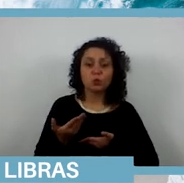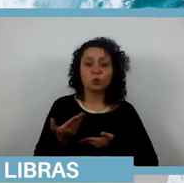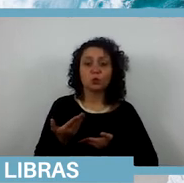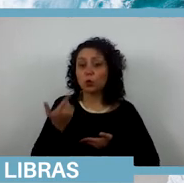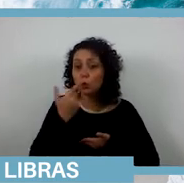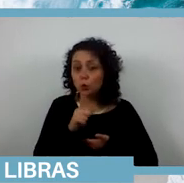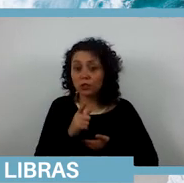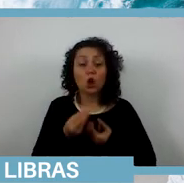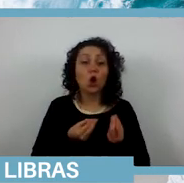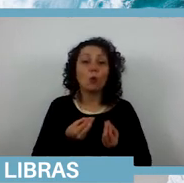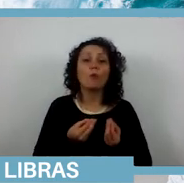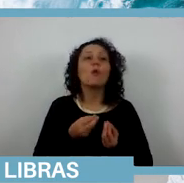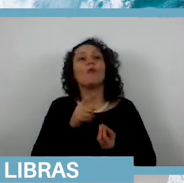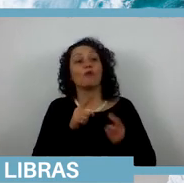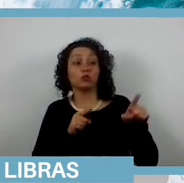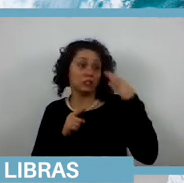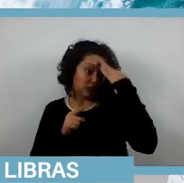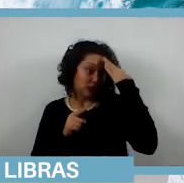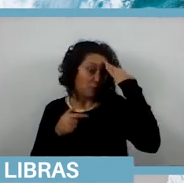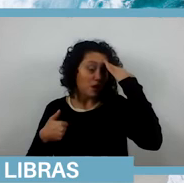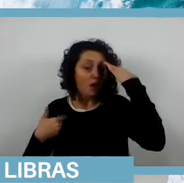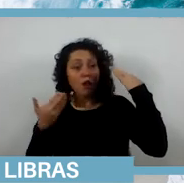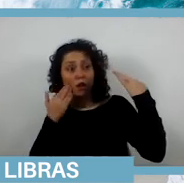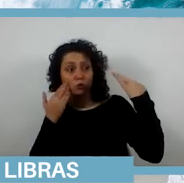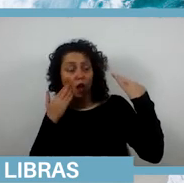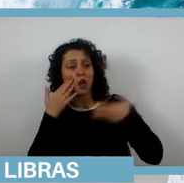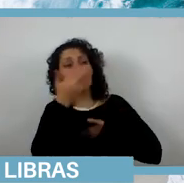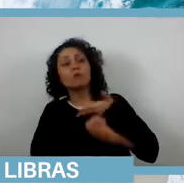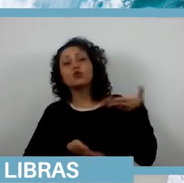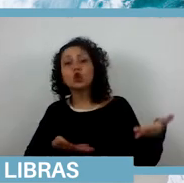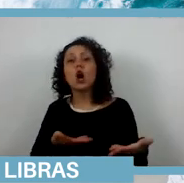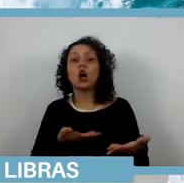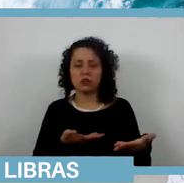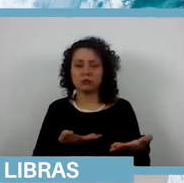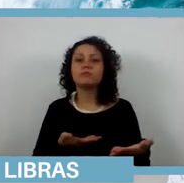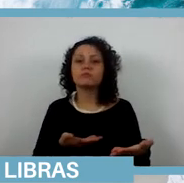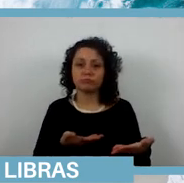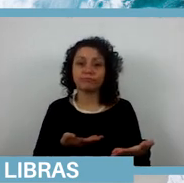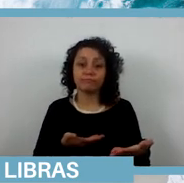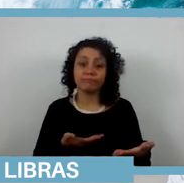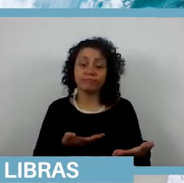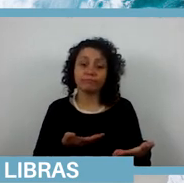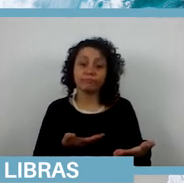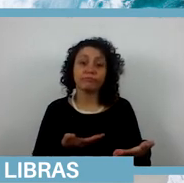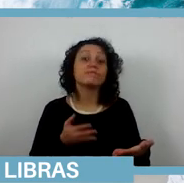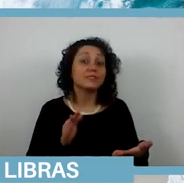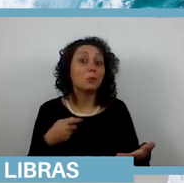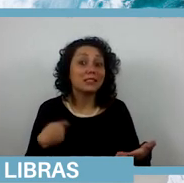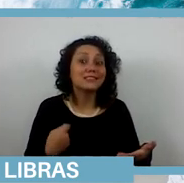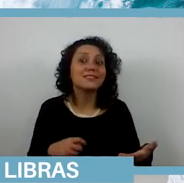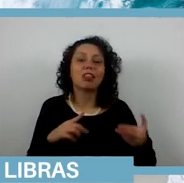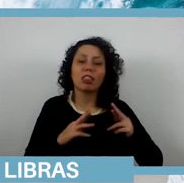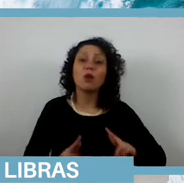feito à base de troca também com as pessoas em relação ao O que que você tem no seu negócio que ela tendo dela então acho que essa essa rede